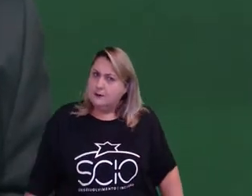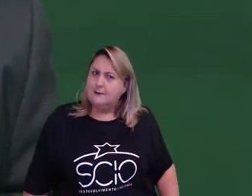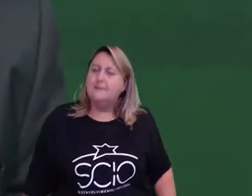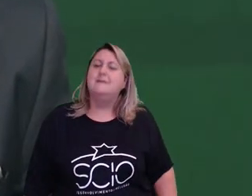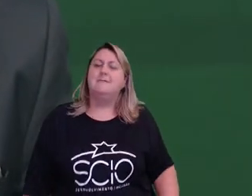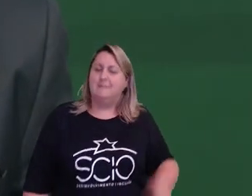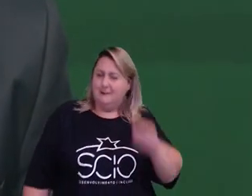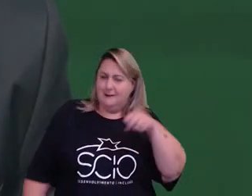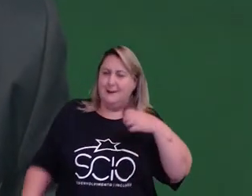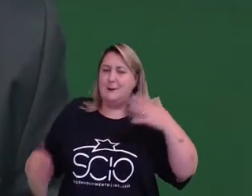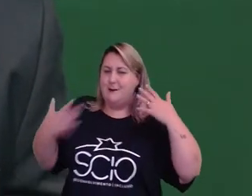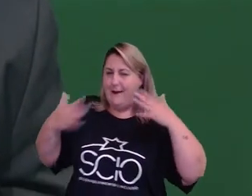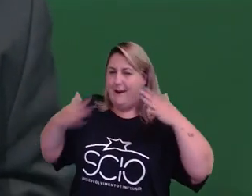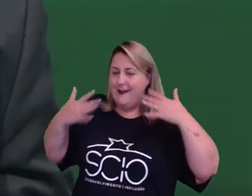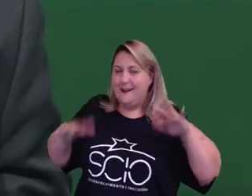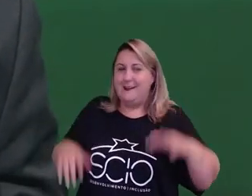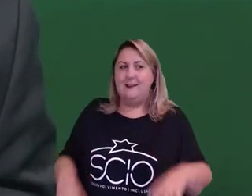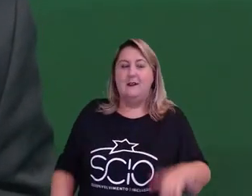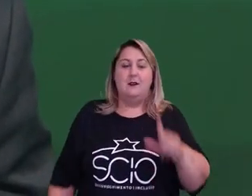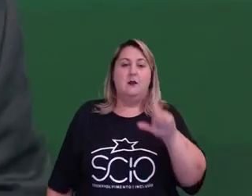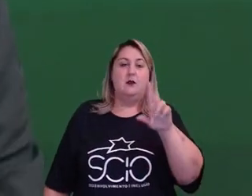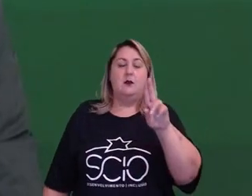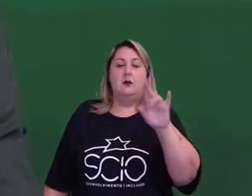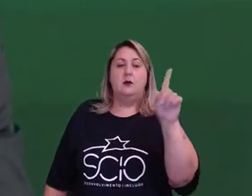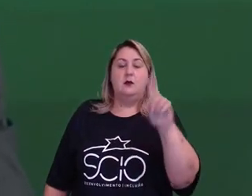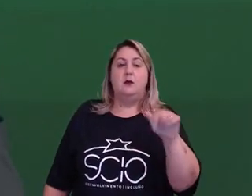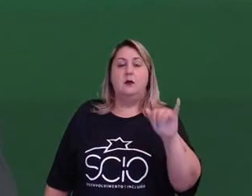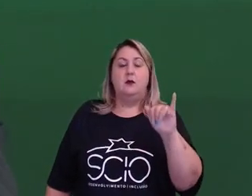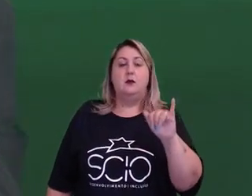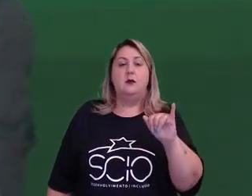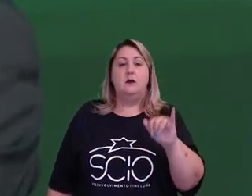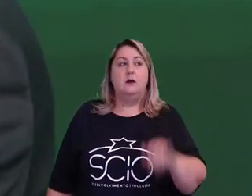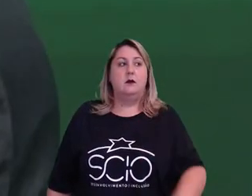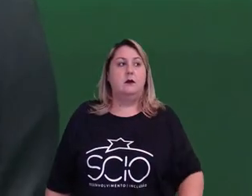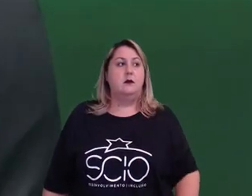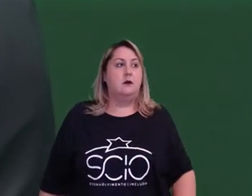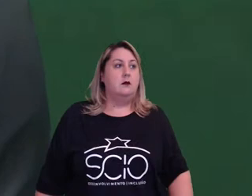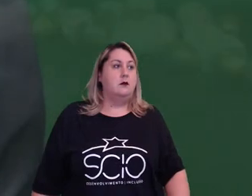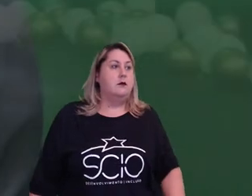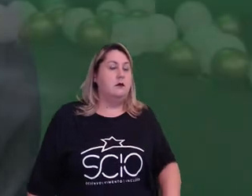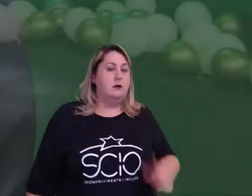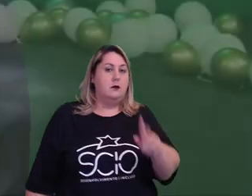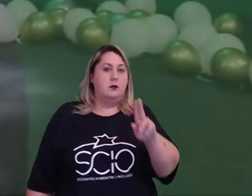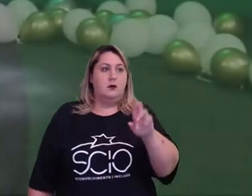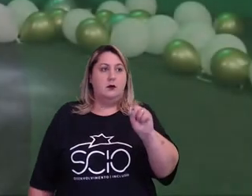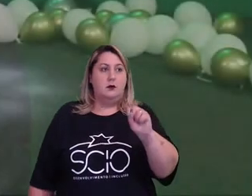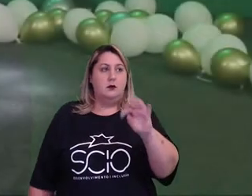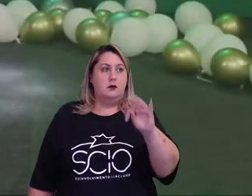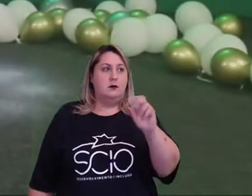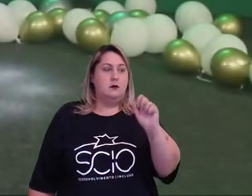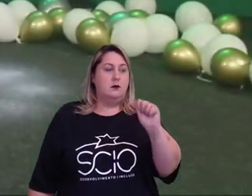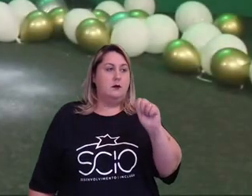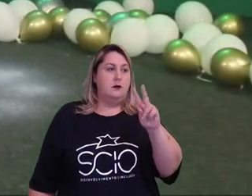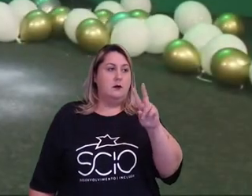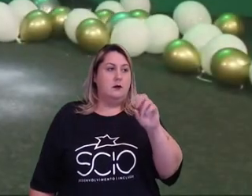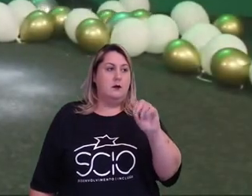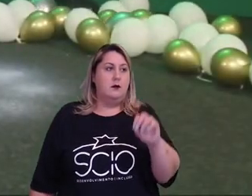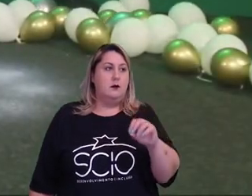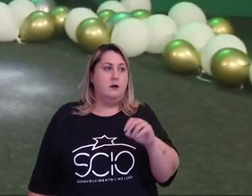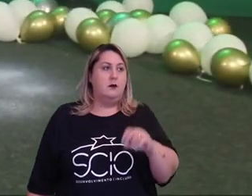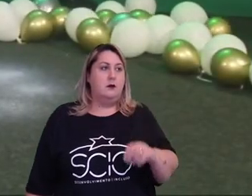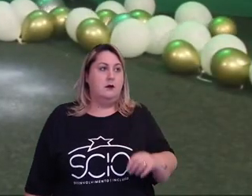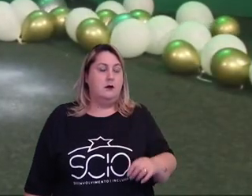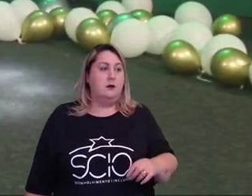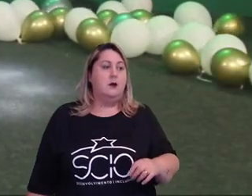sorte. Parabéns. Deixa eu ver, o Luiz tá pedindo, Gustavo Lima. Agora sim. Agora não vou pedir o